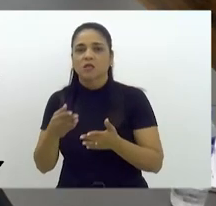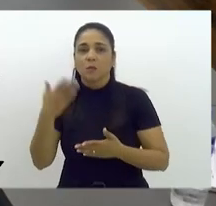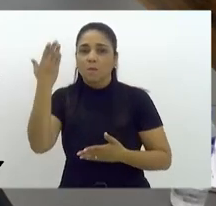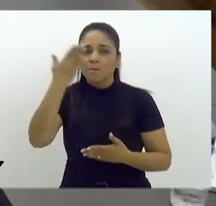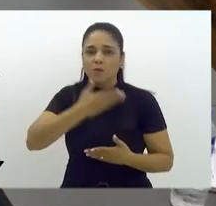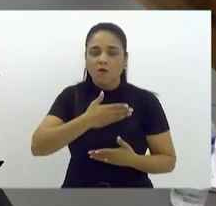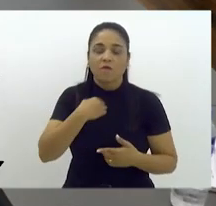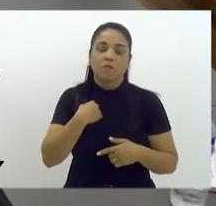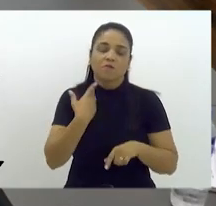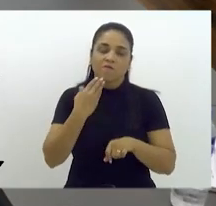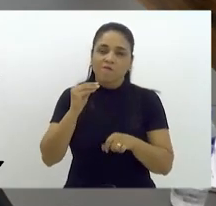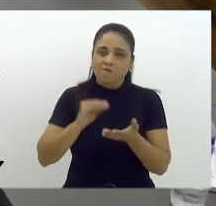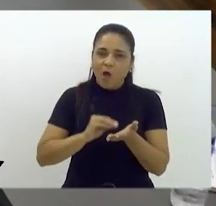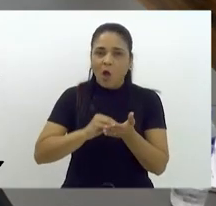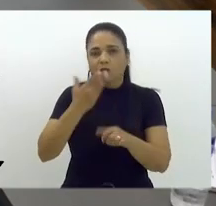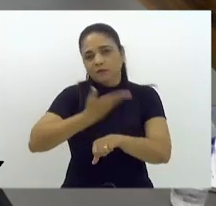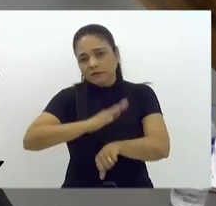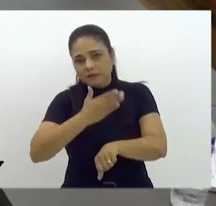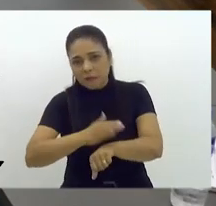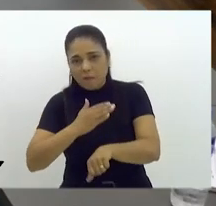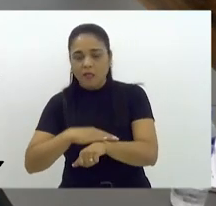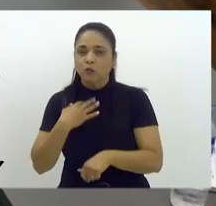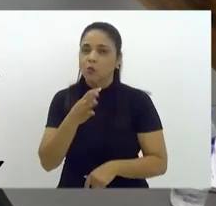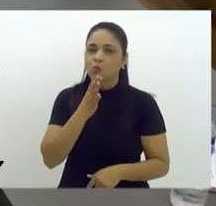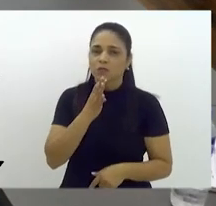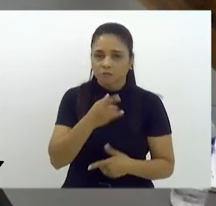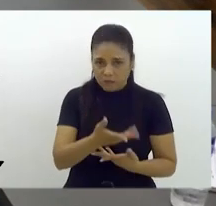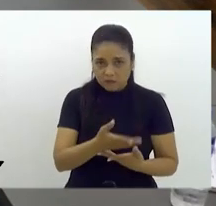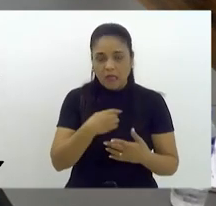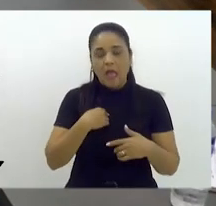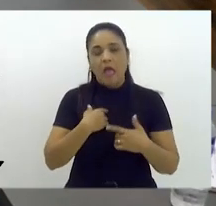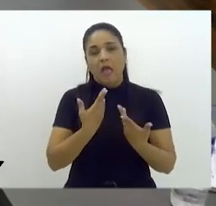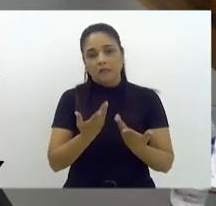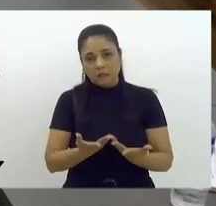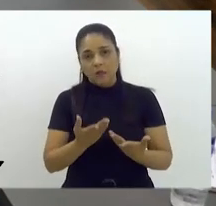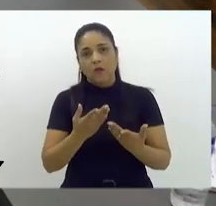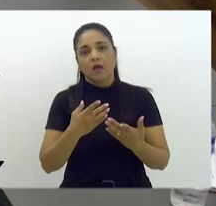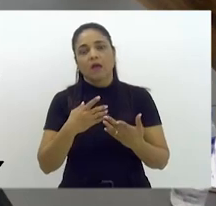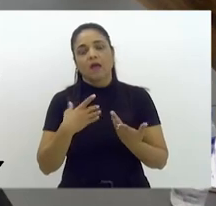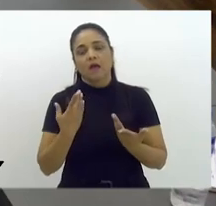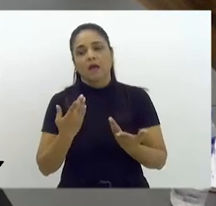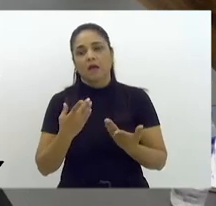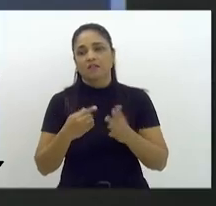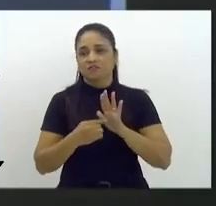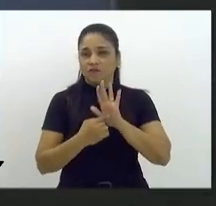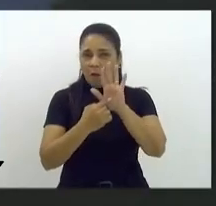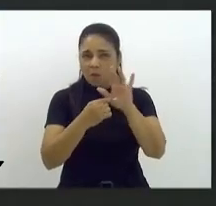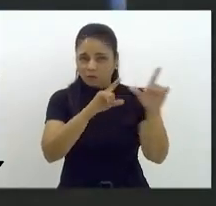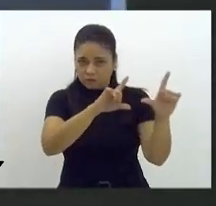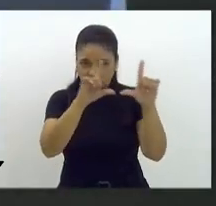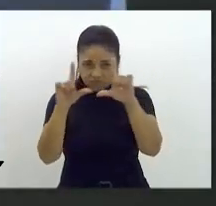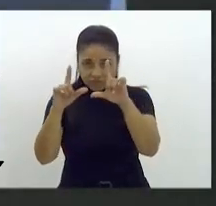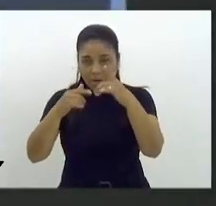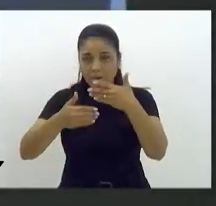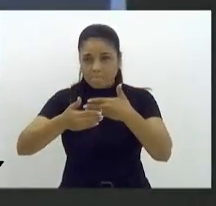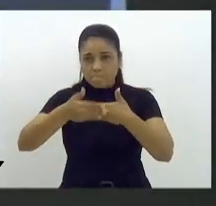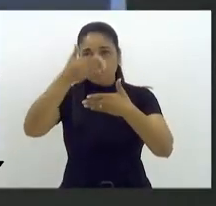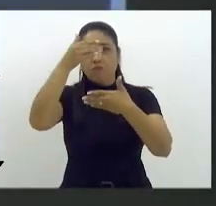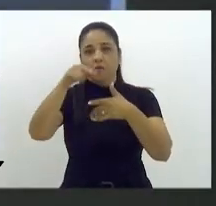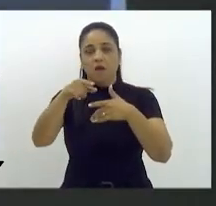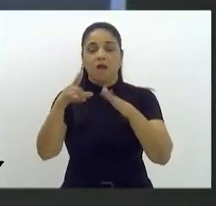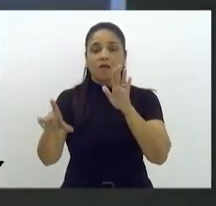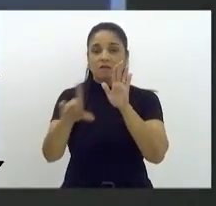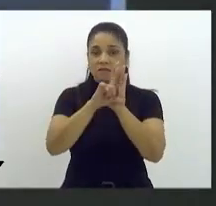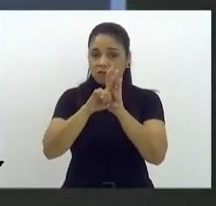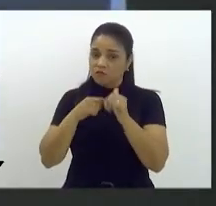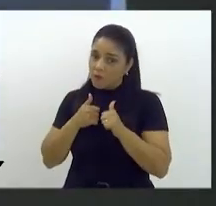do conhecimento e também dessa burocracia que precisa ser mudada Realmente isso aí na apresentação a gente vai dizer que a legislação deveria